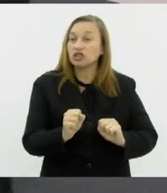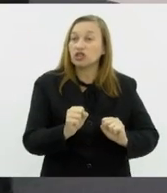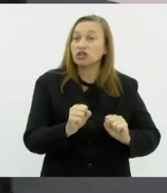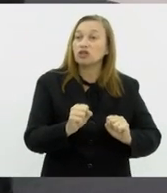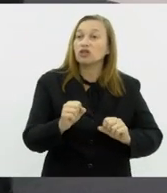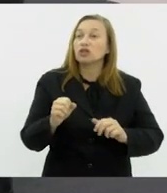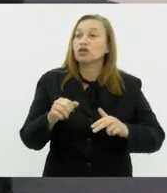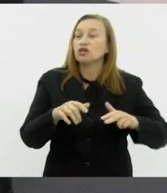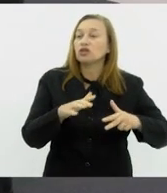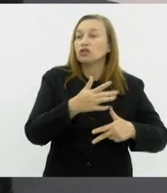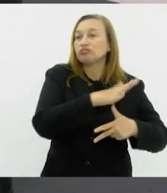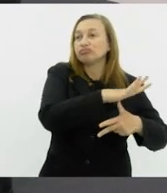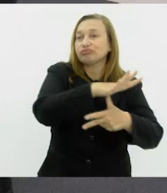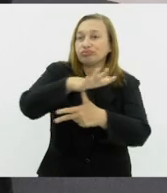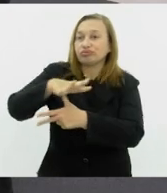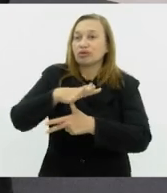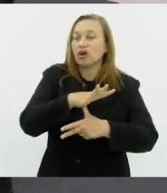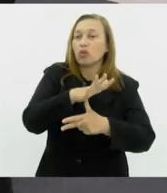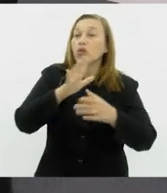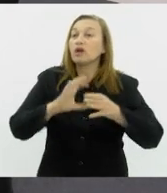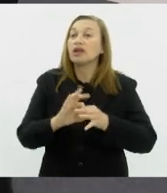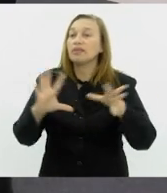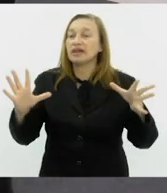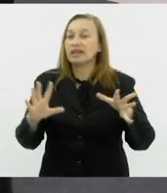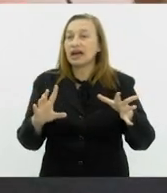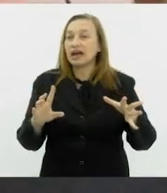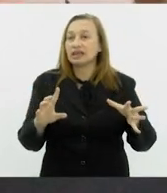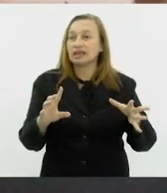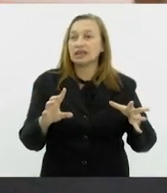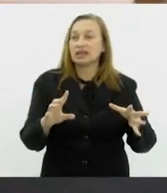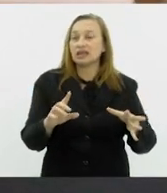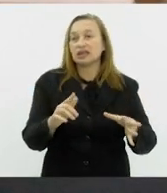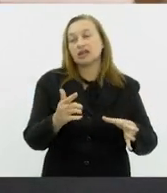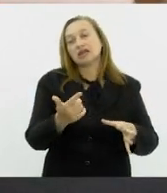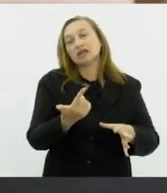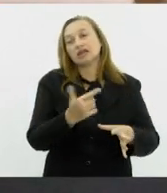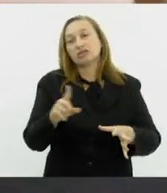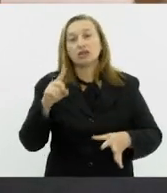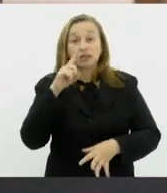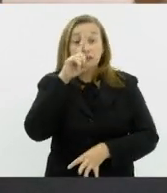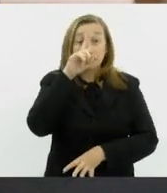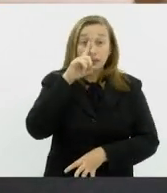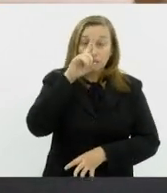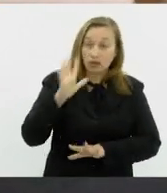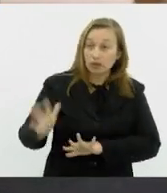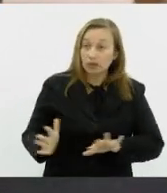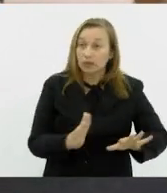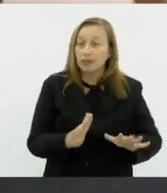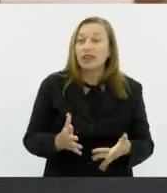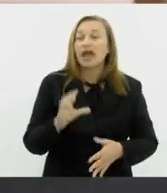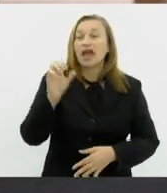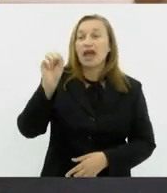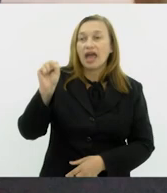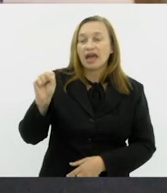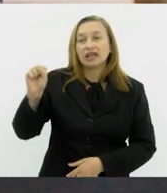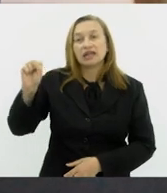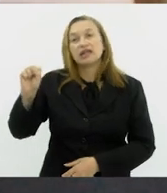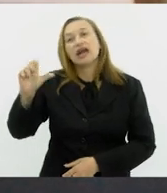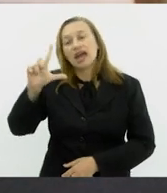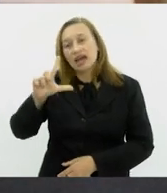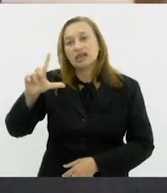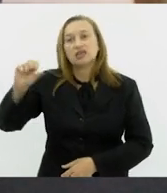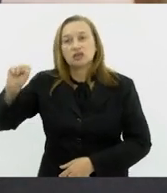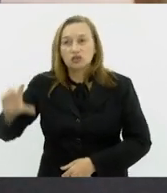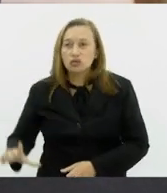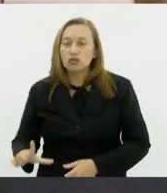liberdade e sem libertinagem, que é possível cumprir todas as normas. A empresa LSul, através de mim hoje aqui,